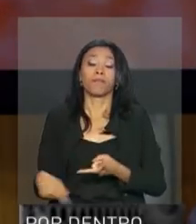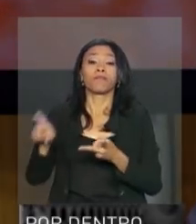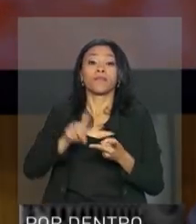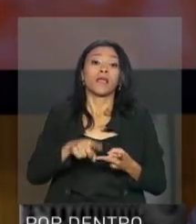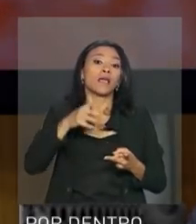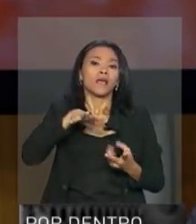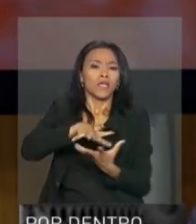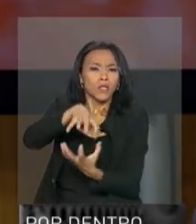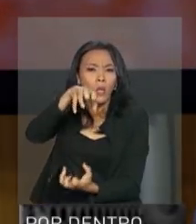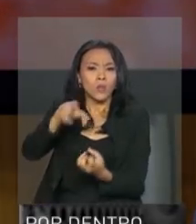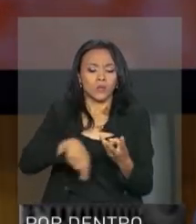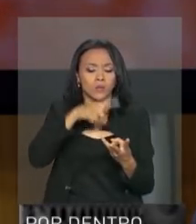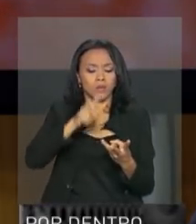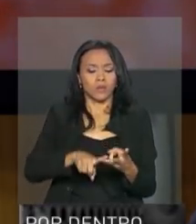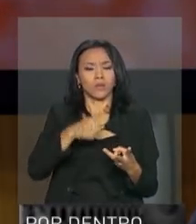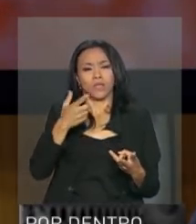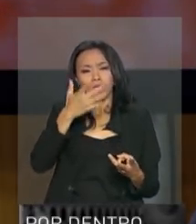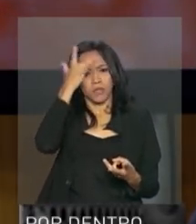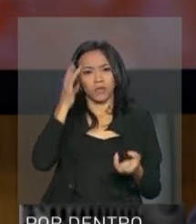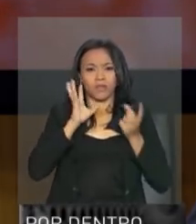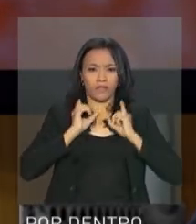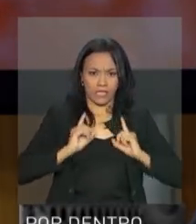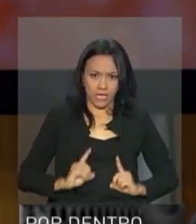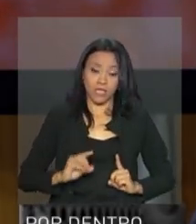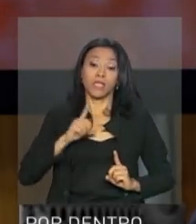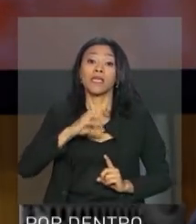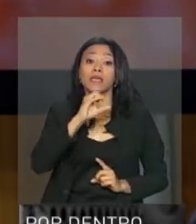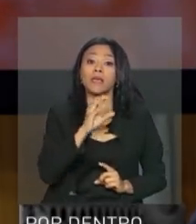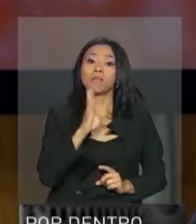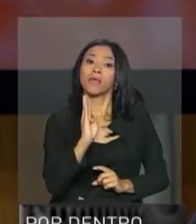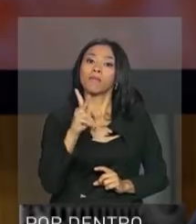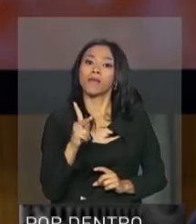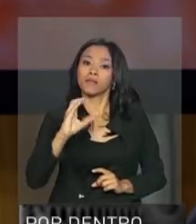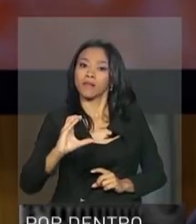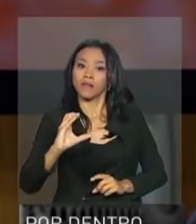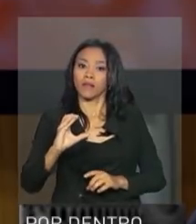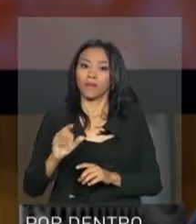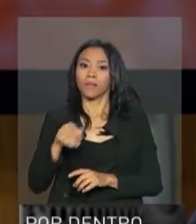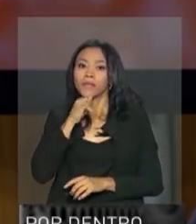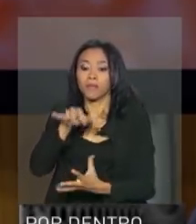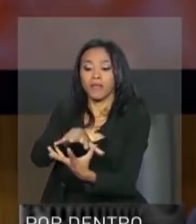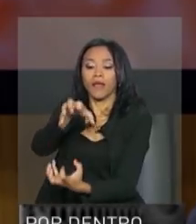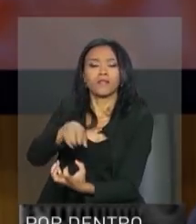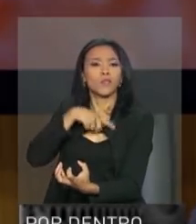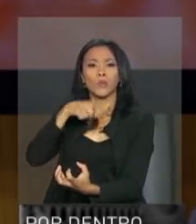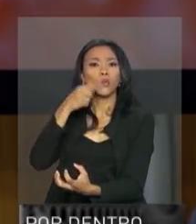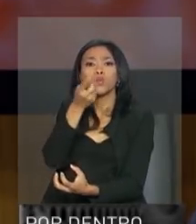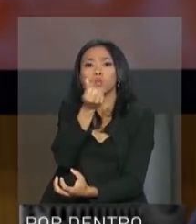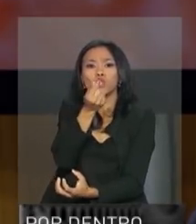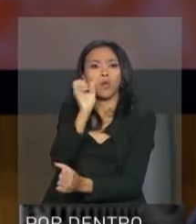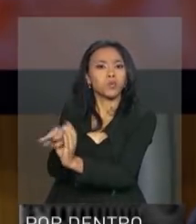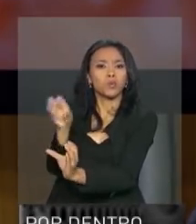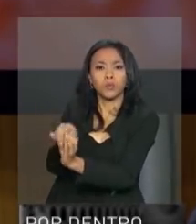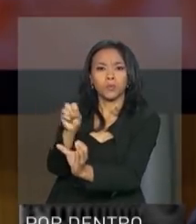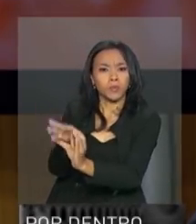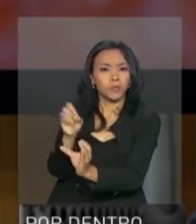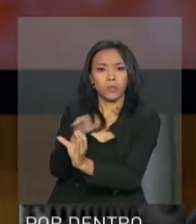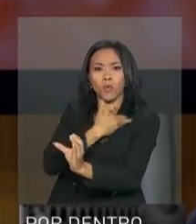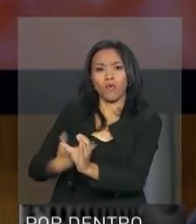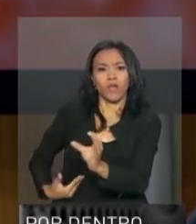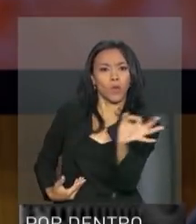aquele benefício assistencial, que são aquelas pessoas que nem têm a oportunidade de contribuir, que são os mais necessitados